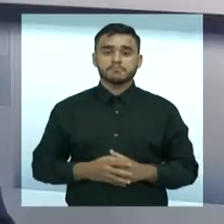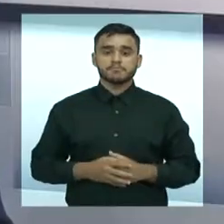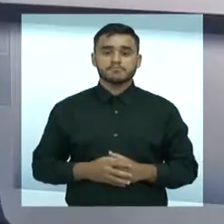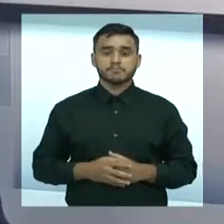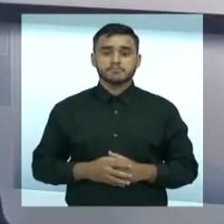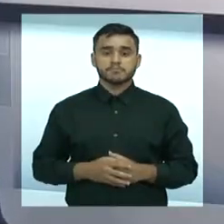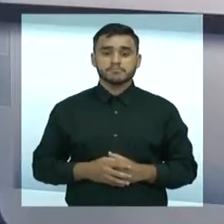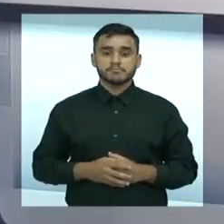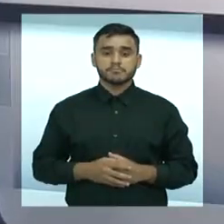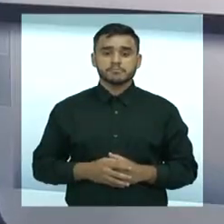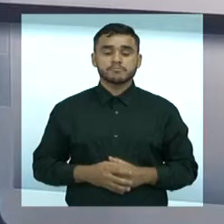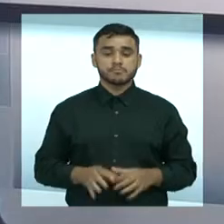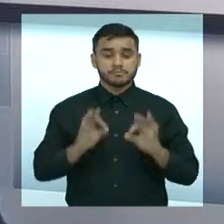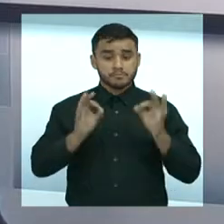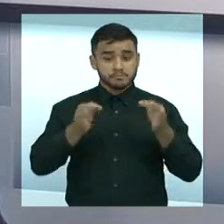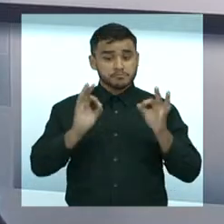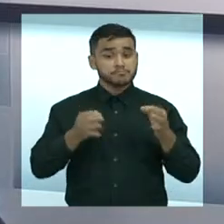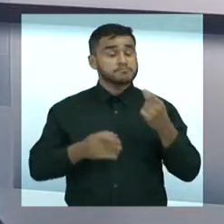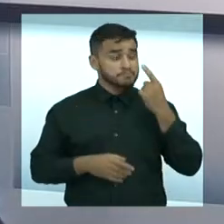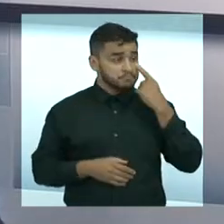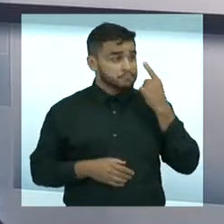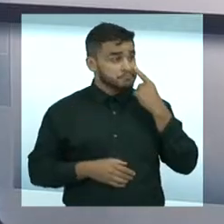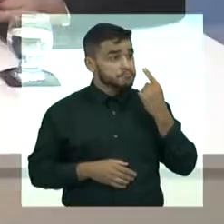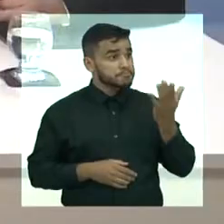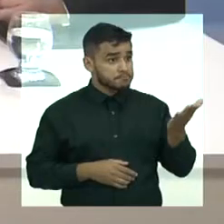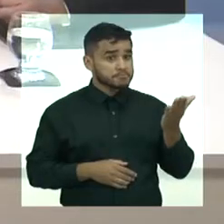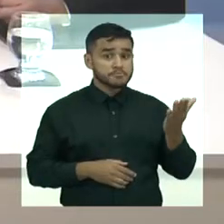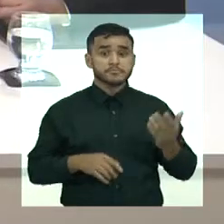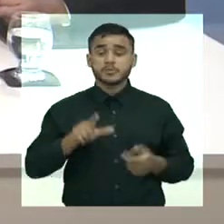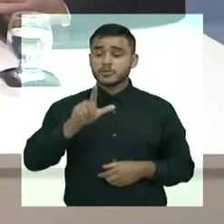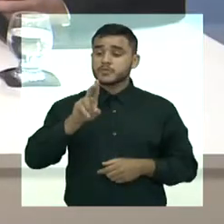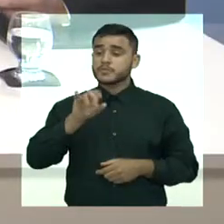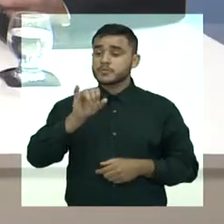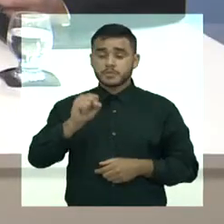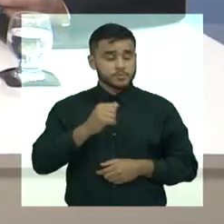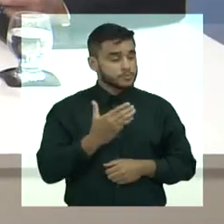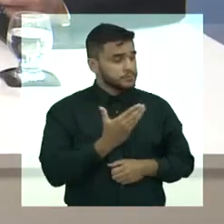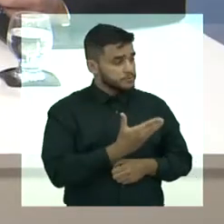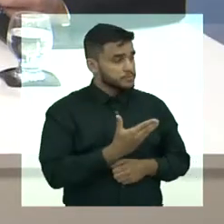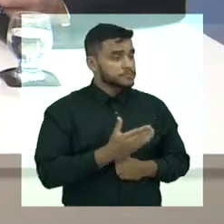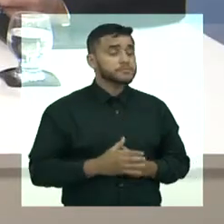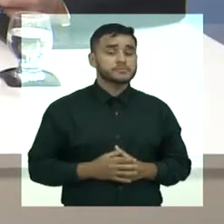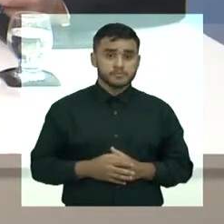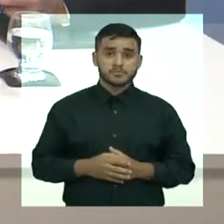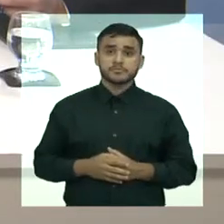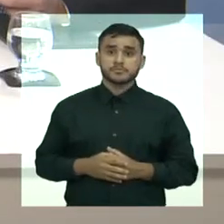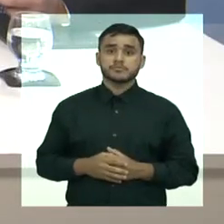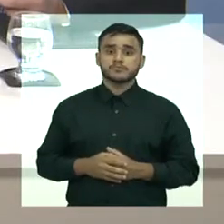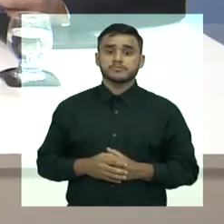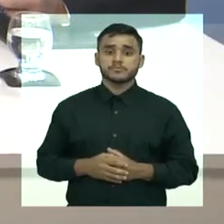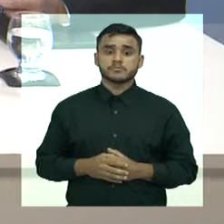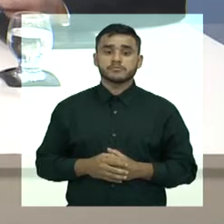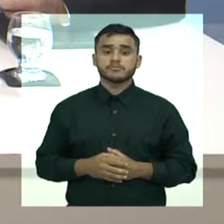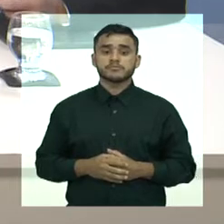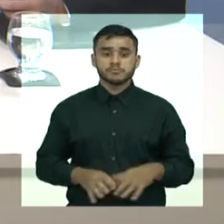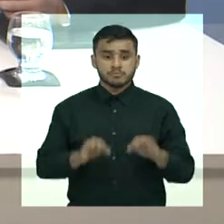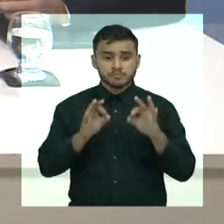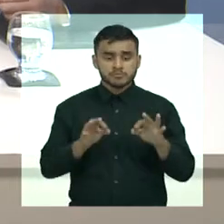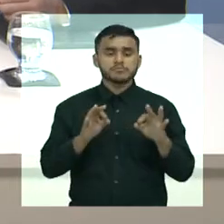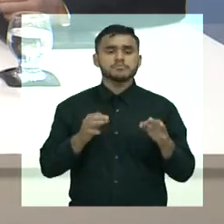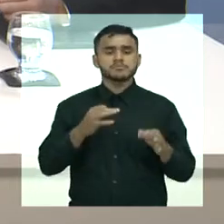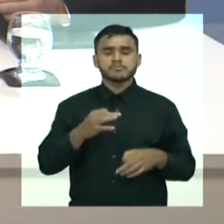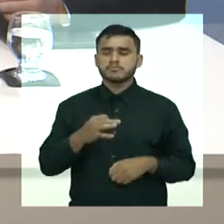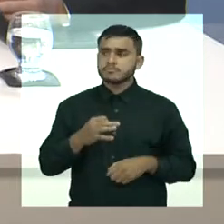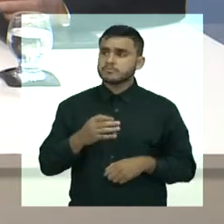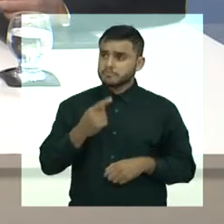Pois é, como você muito bem viu aí, Luiz Cláudio Ferreira Barbosa, você falou aí deste movimento, que é um movimento real, é